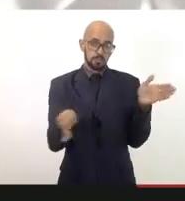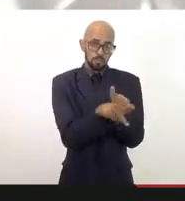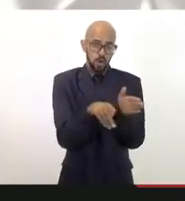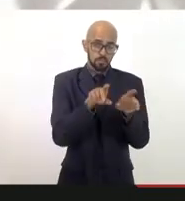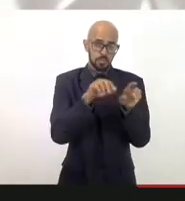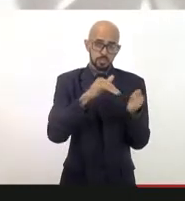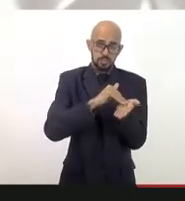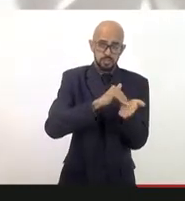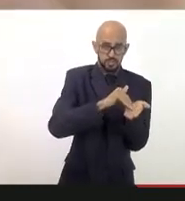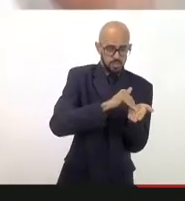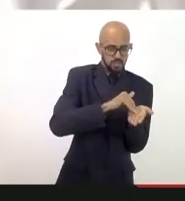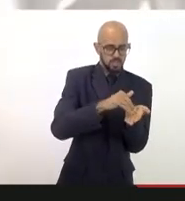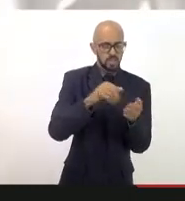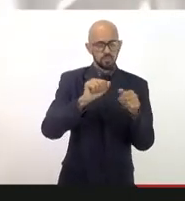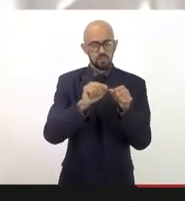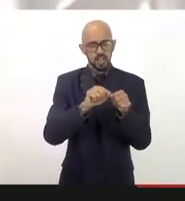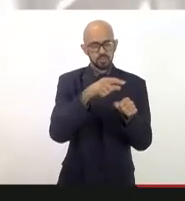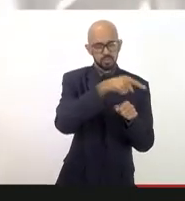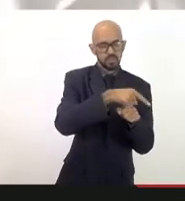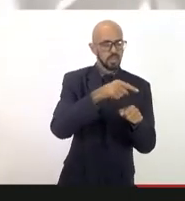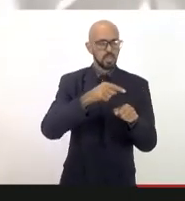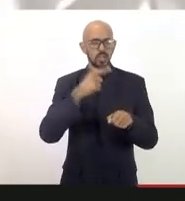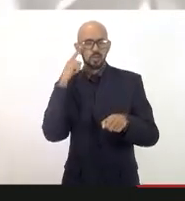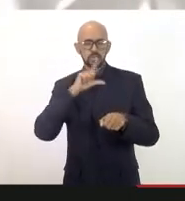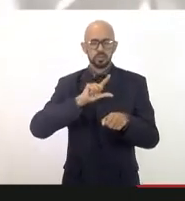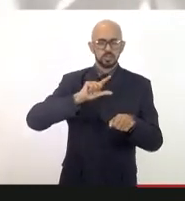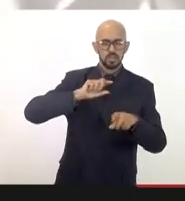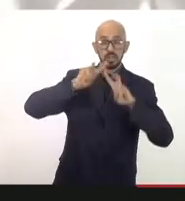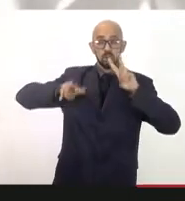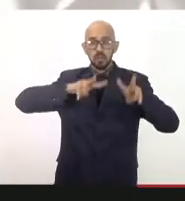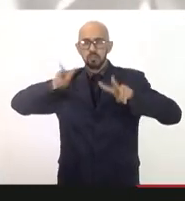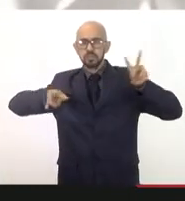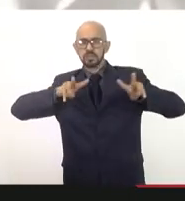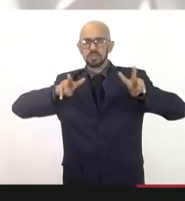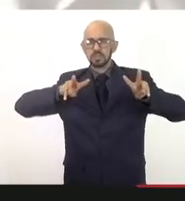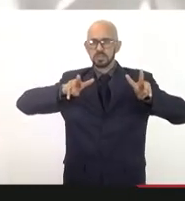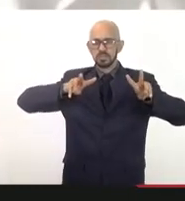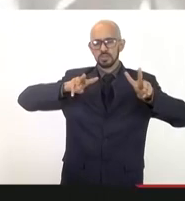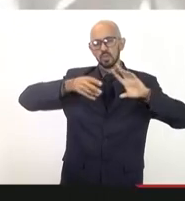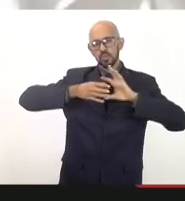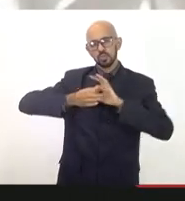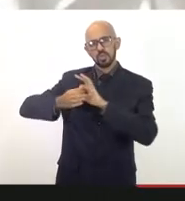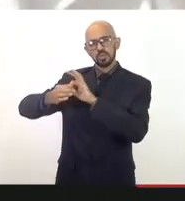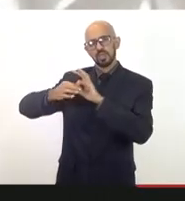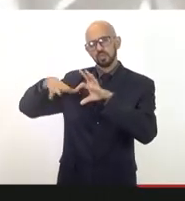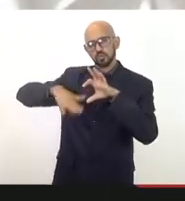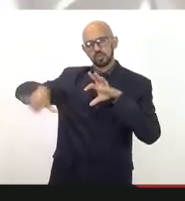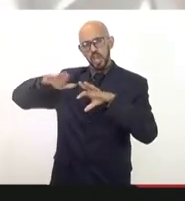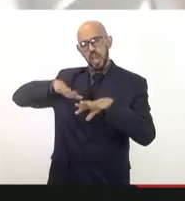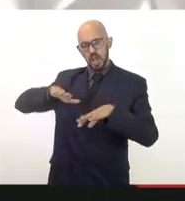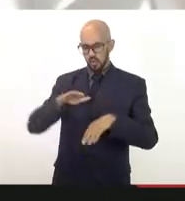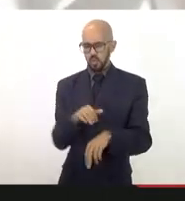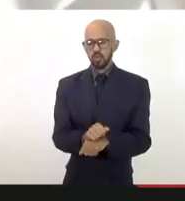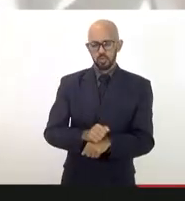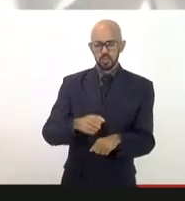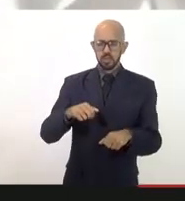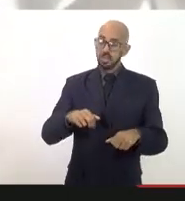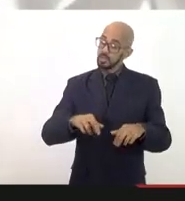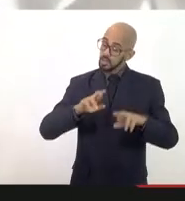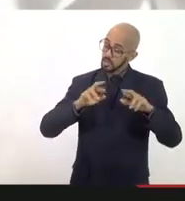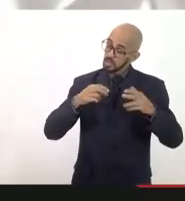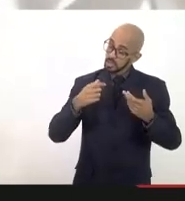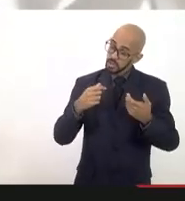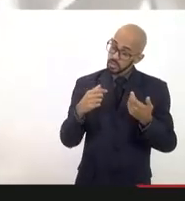ele, né, um olhar bem amplo sobre a estrutura e nos dá também, né, uma boa expectativa,